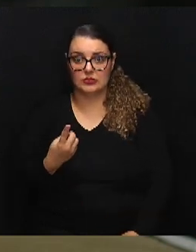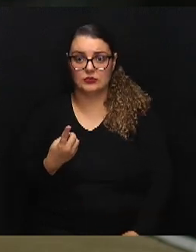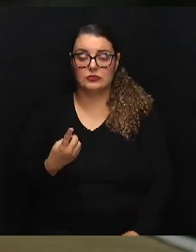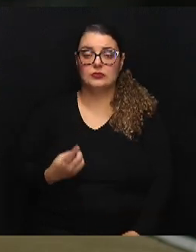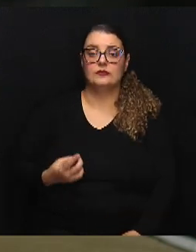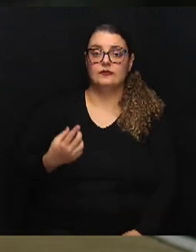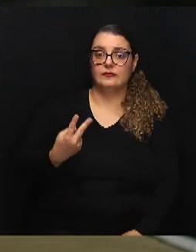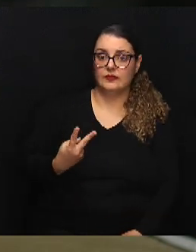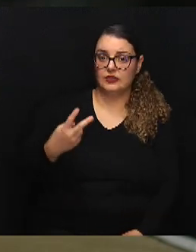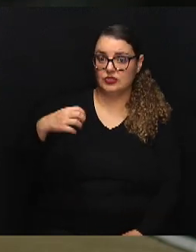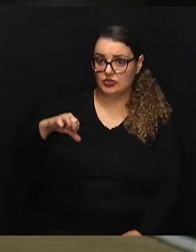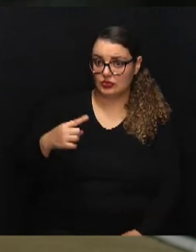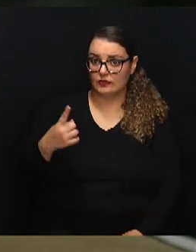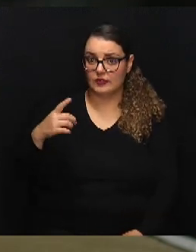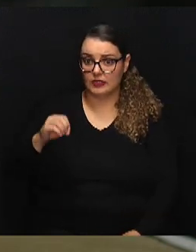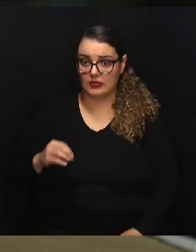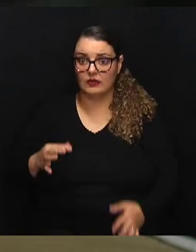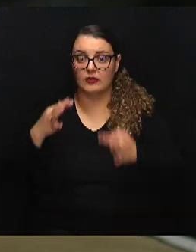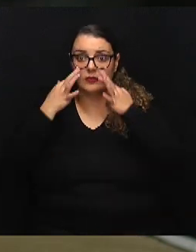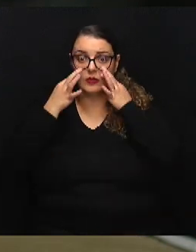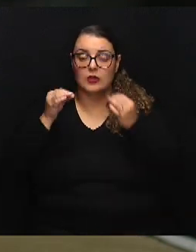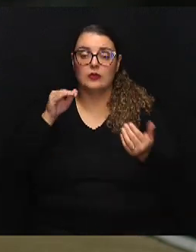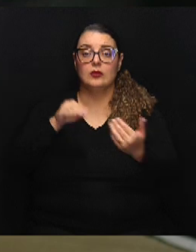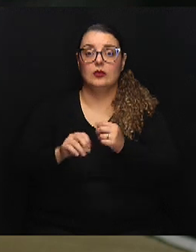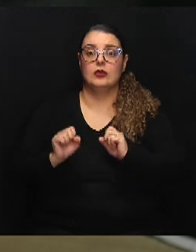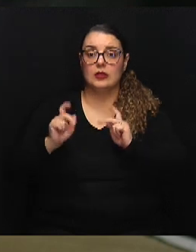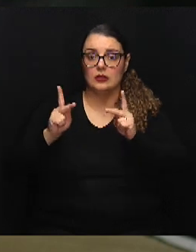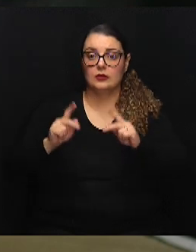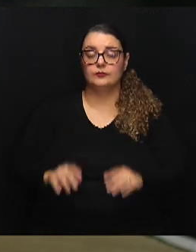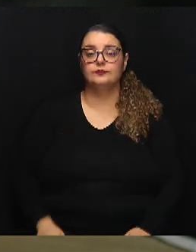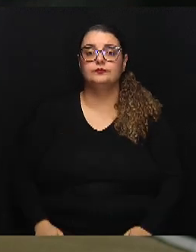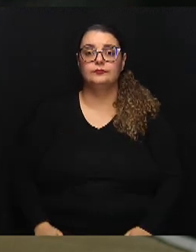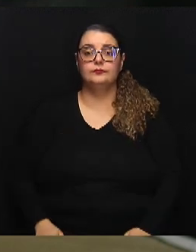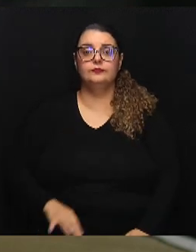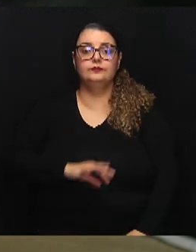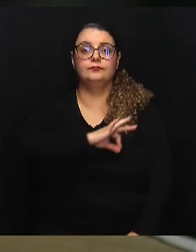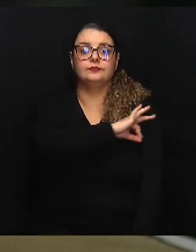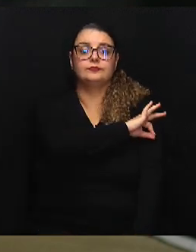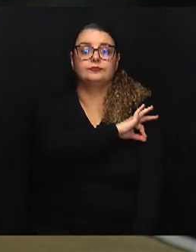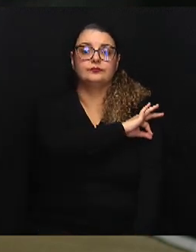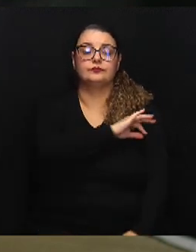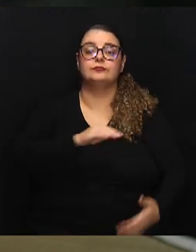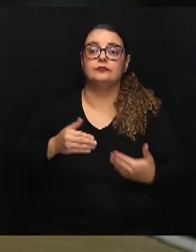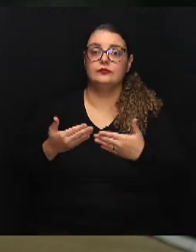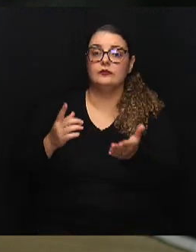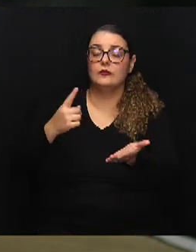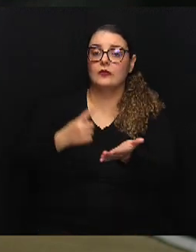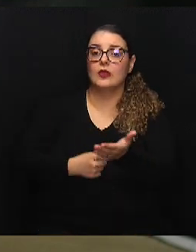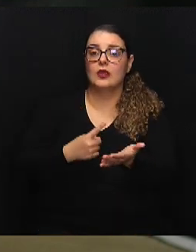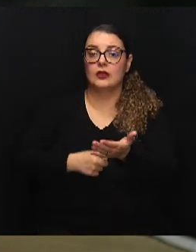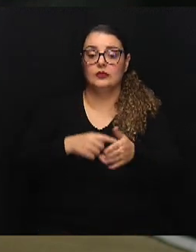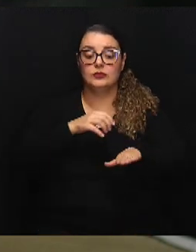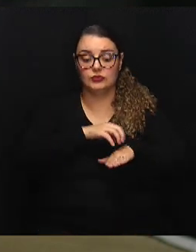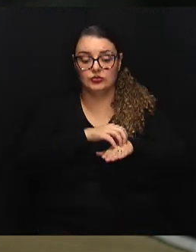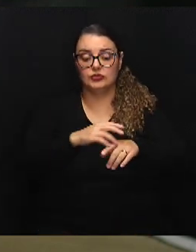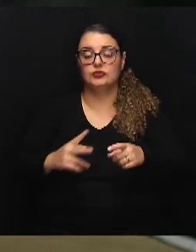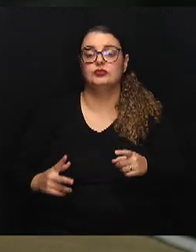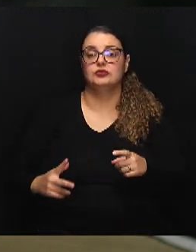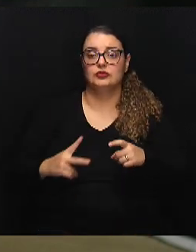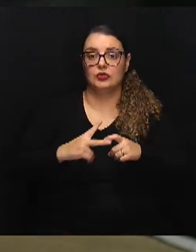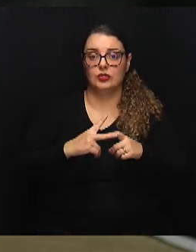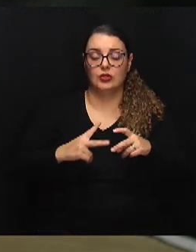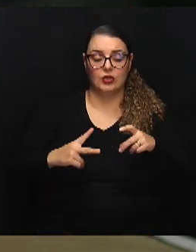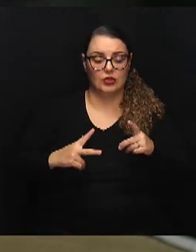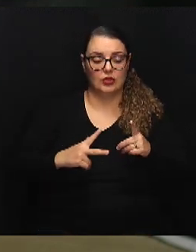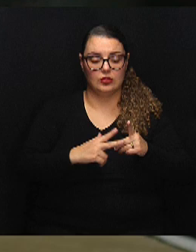3731-2910. Fique atento aí no trânsito, tá bom? Vamos lá, a Prefeitura abre agenda para a castração de 1.600 cães e gatos na região